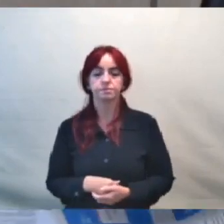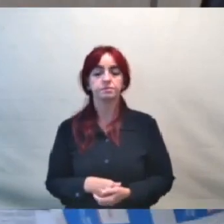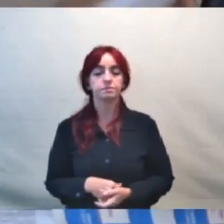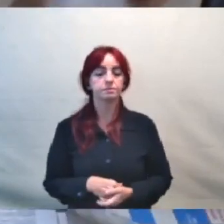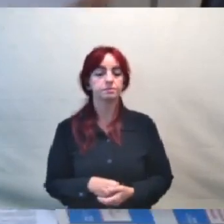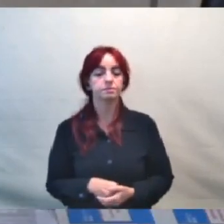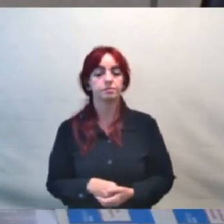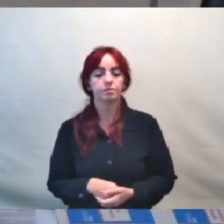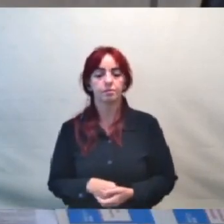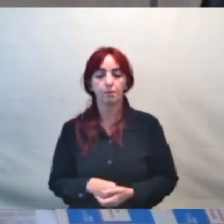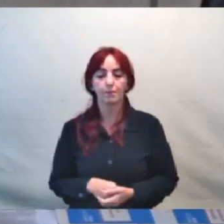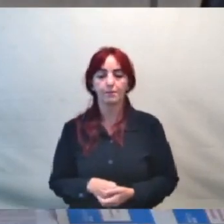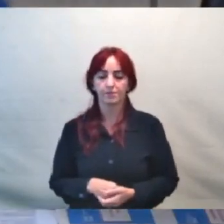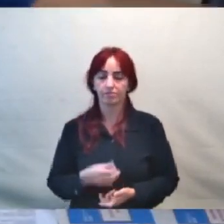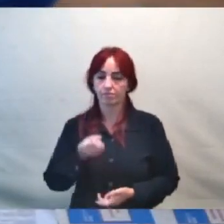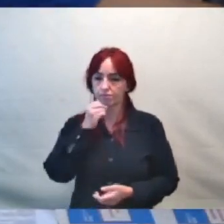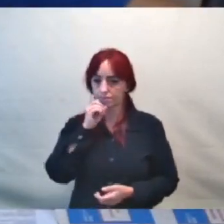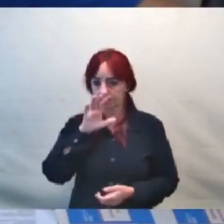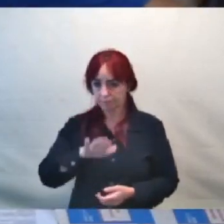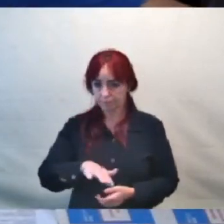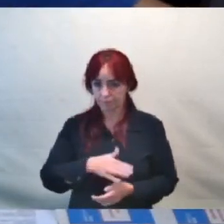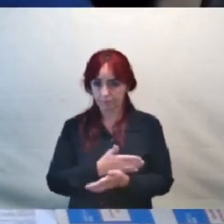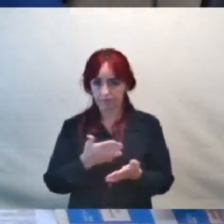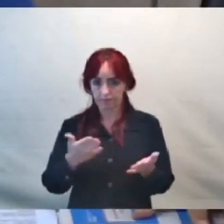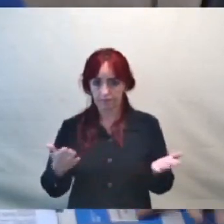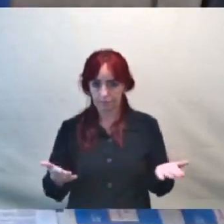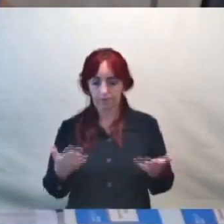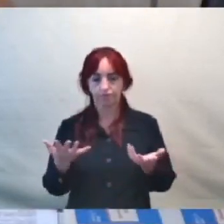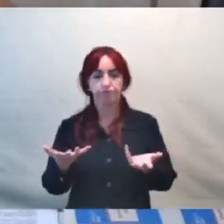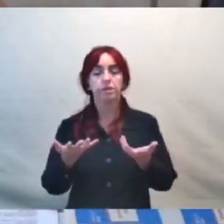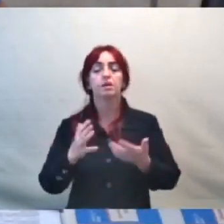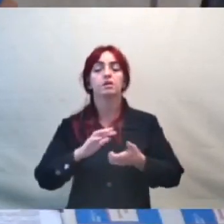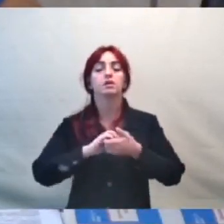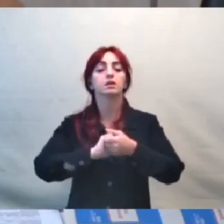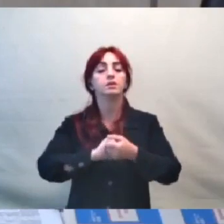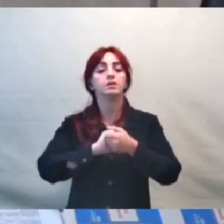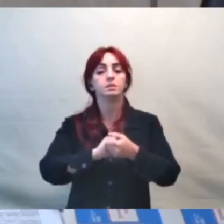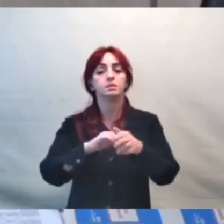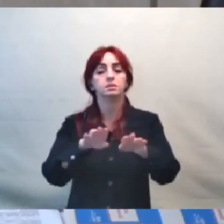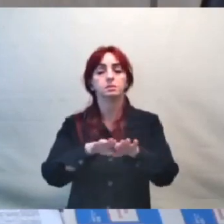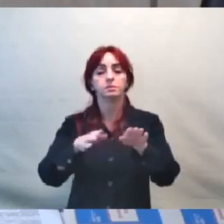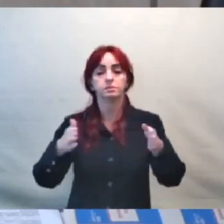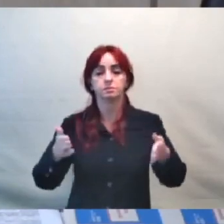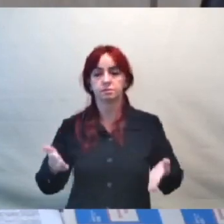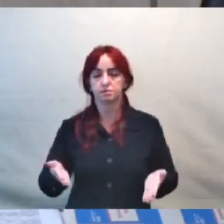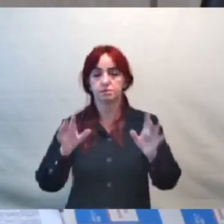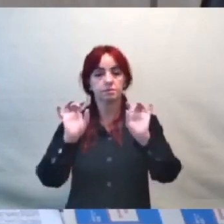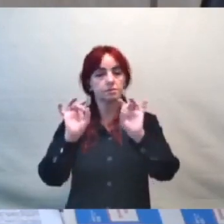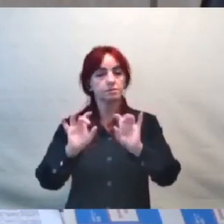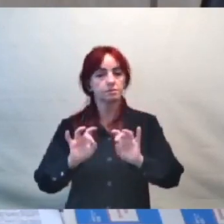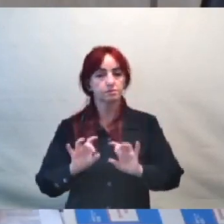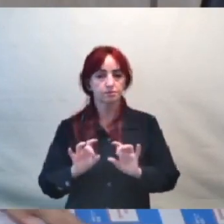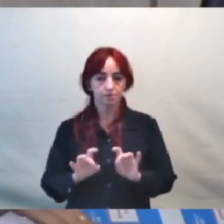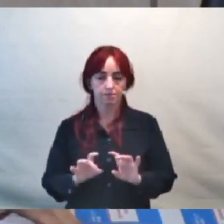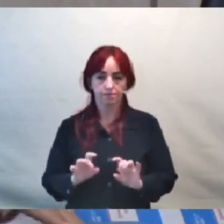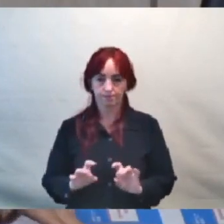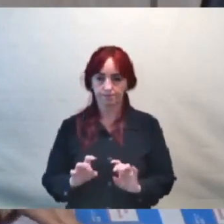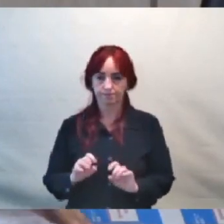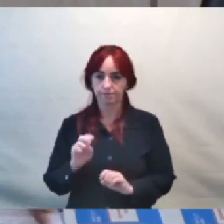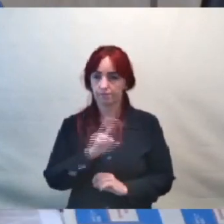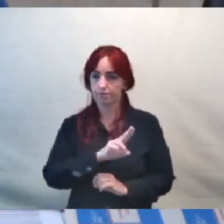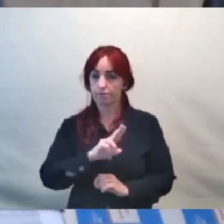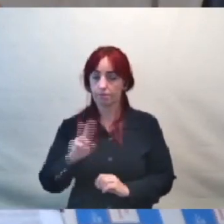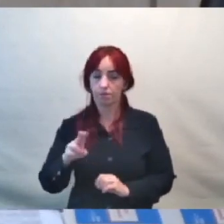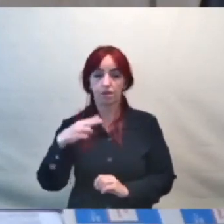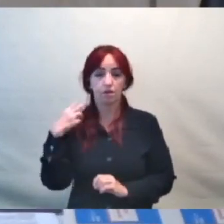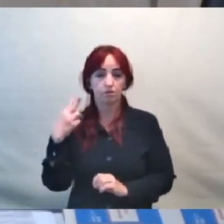Boa tarde a todos e todas. Quero cumprimentar essa mesa, especialmente... em nome dos